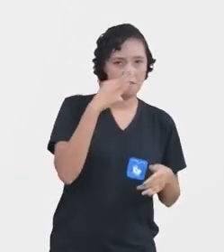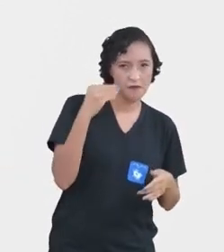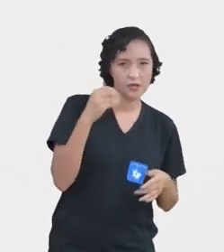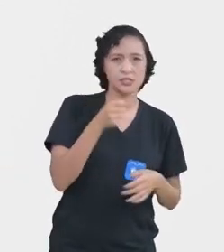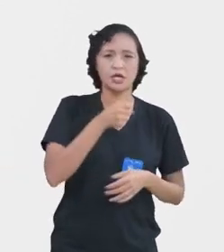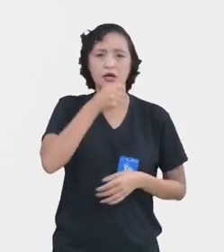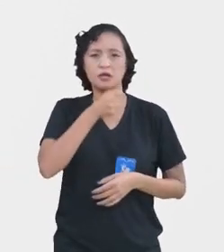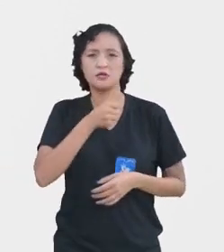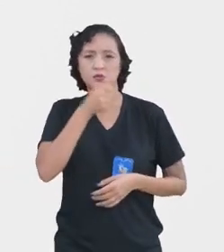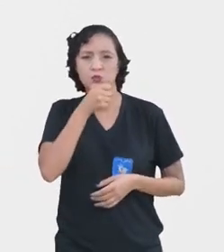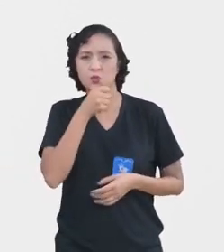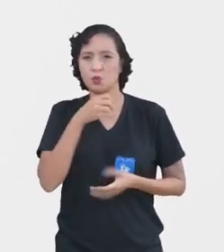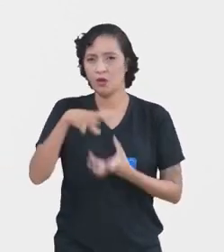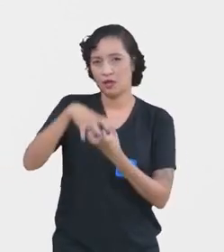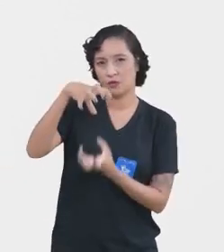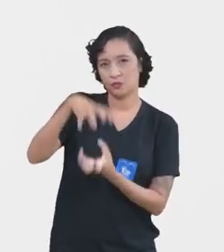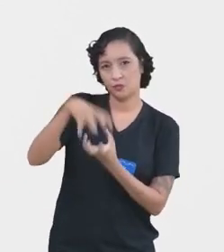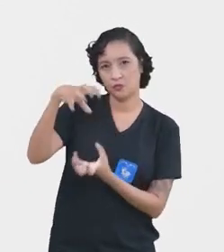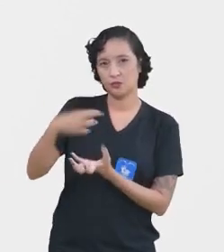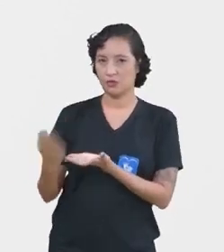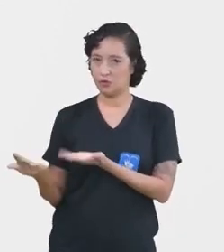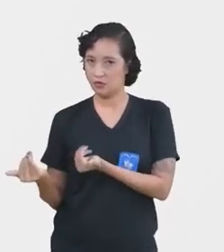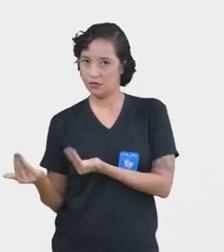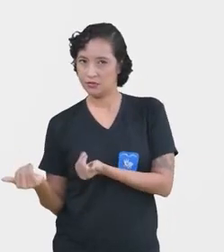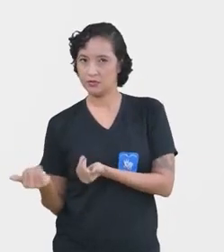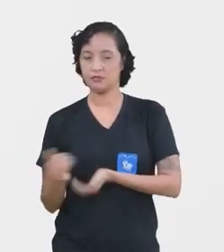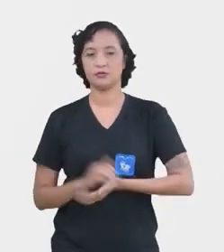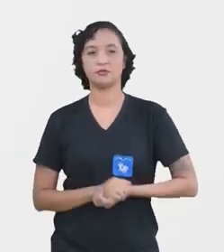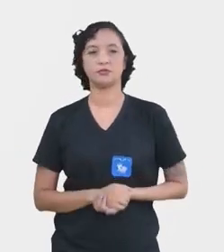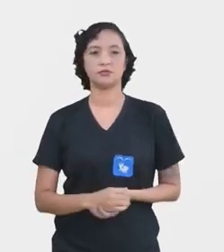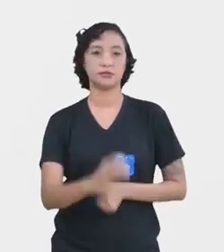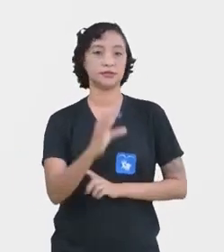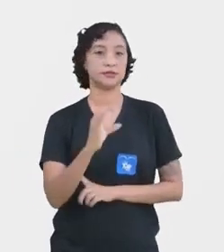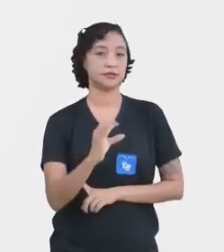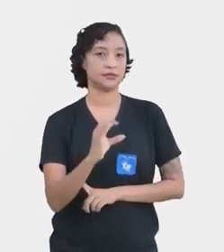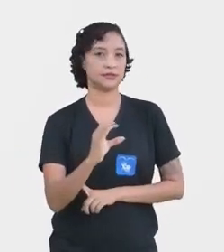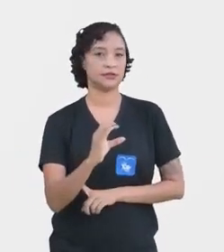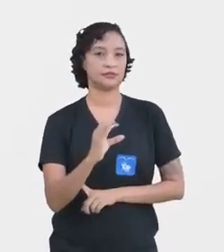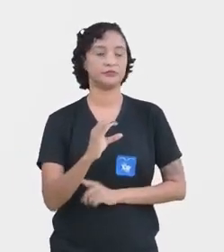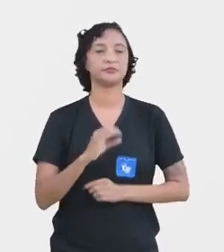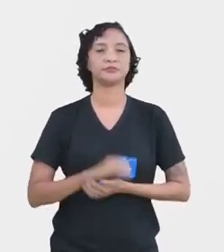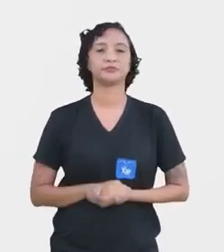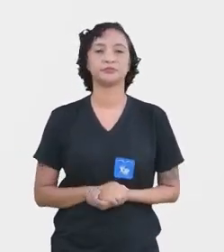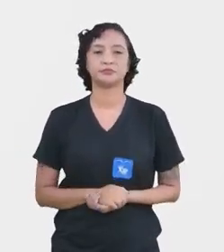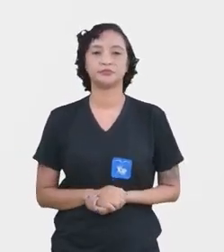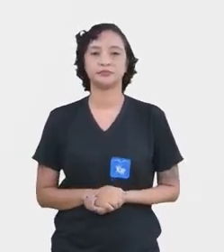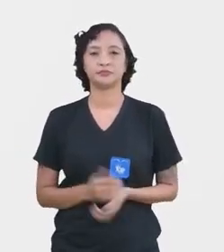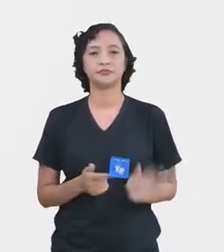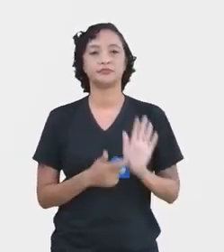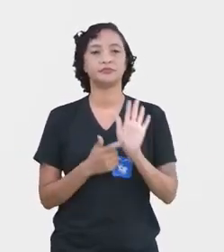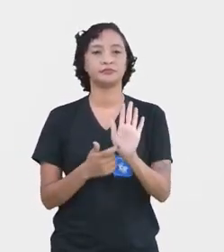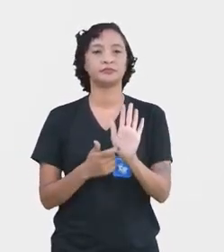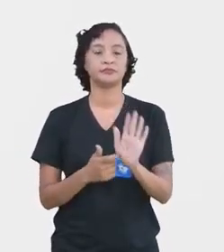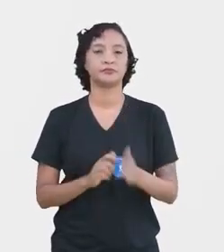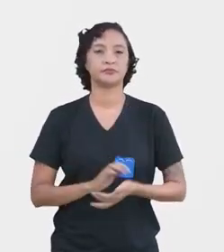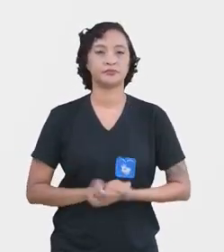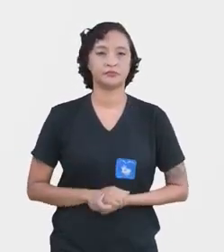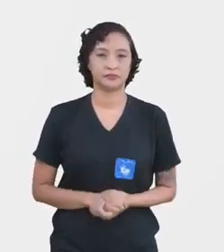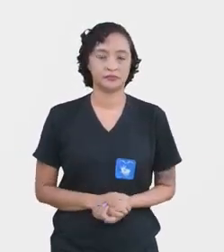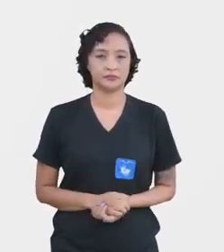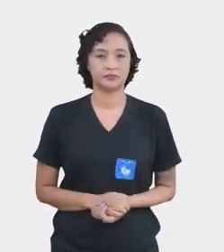e adolescência? Terceira opção, letra C. Olha que eu trago para vocês como